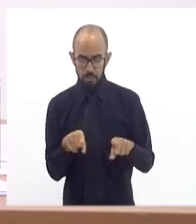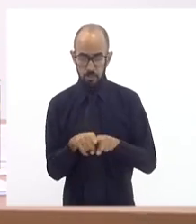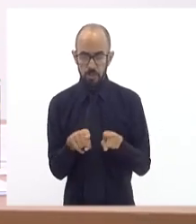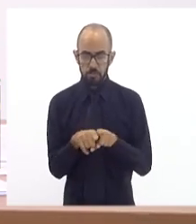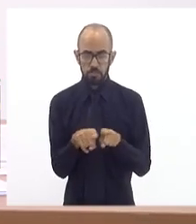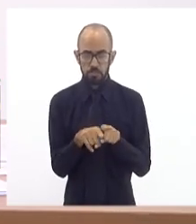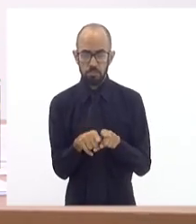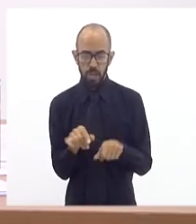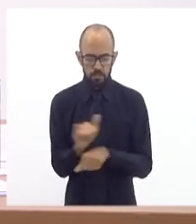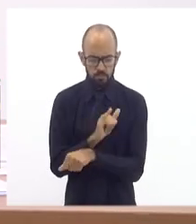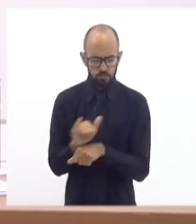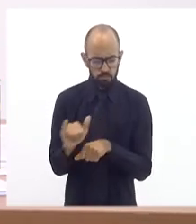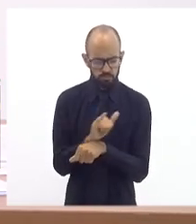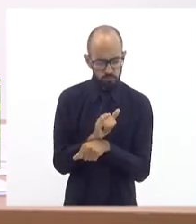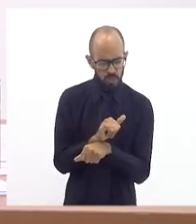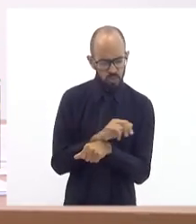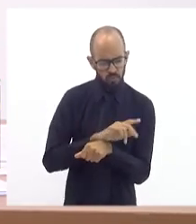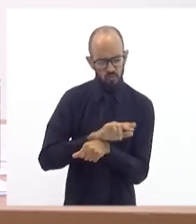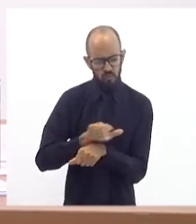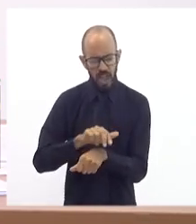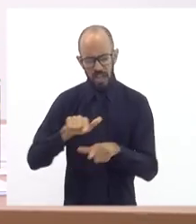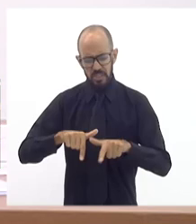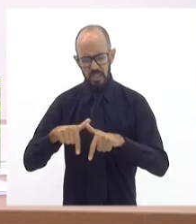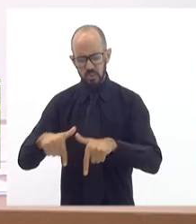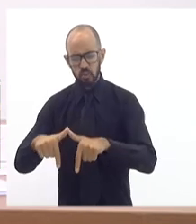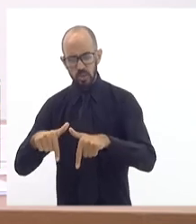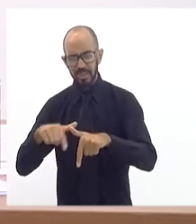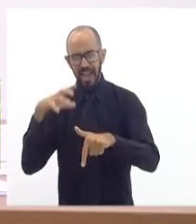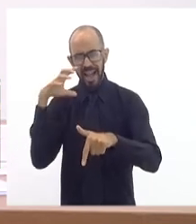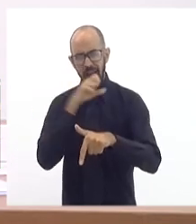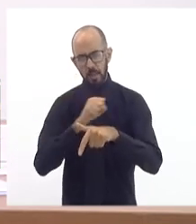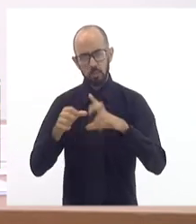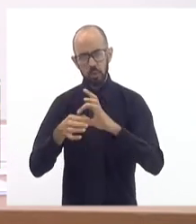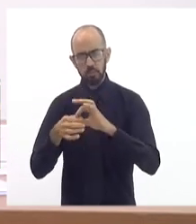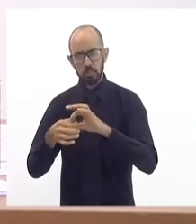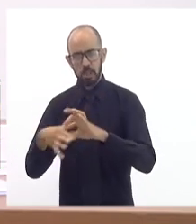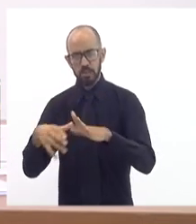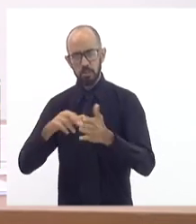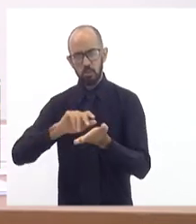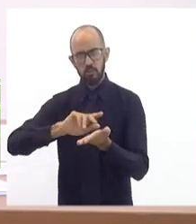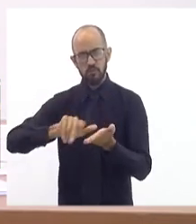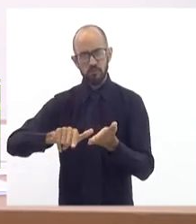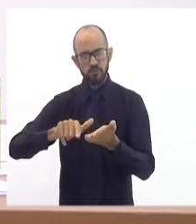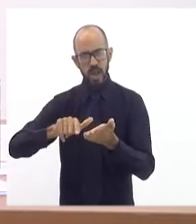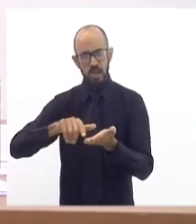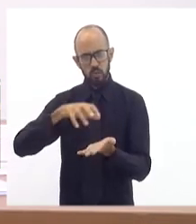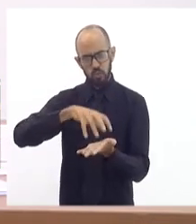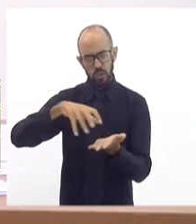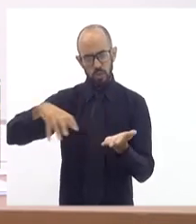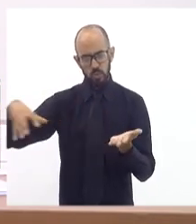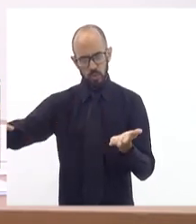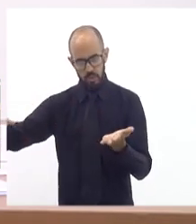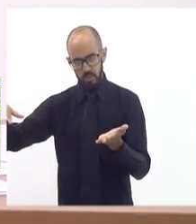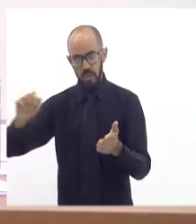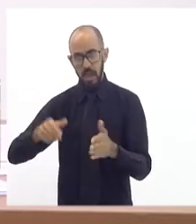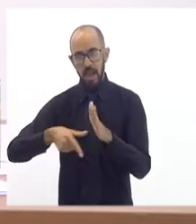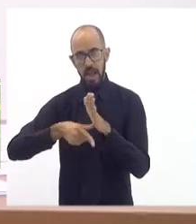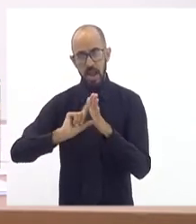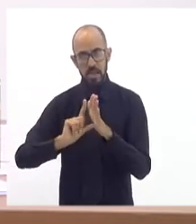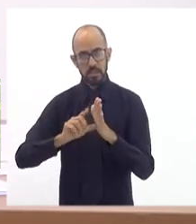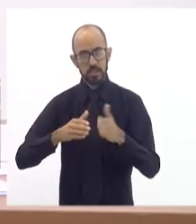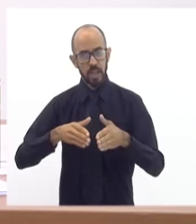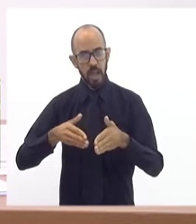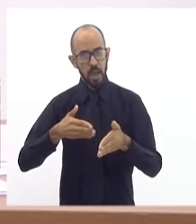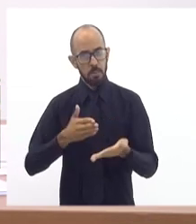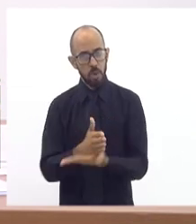articulação de diversas ações e de sua tramitação relâmpago por diversas estâncias antes mesmo de haver aprovação da licença